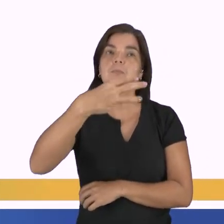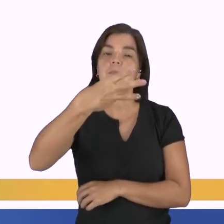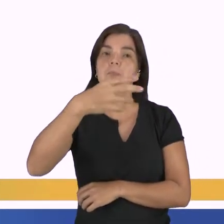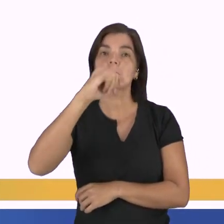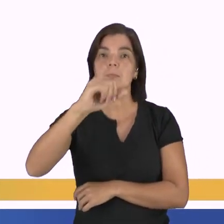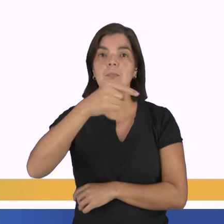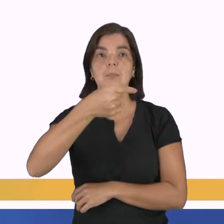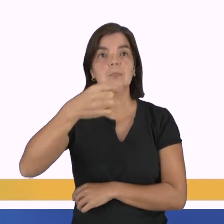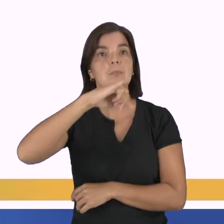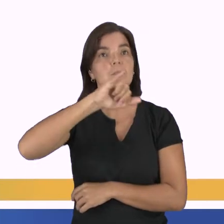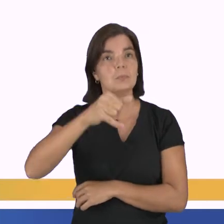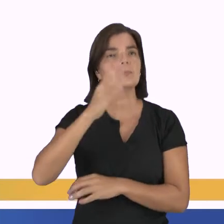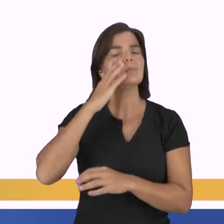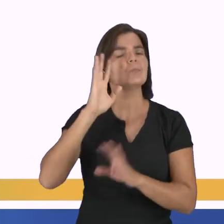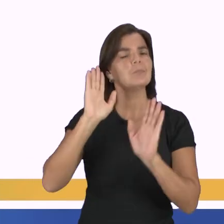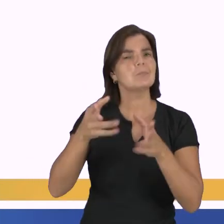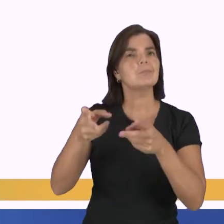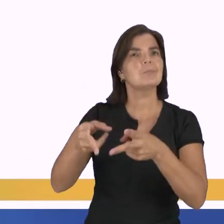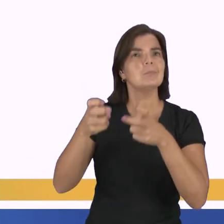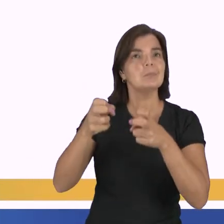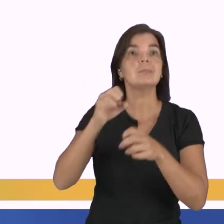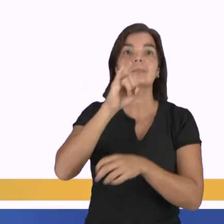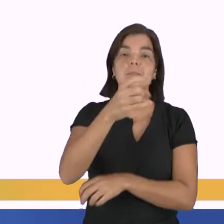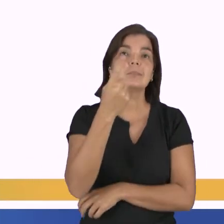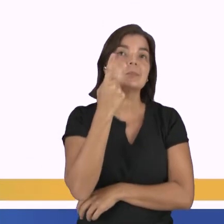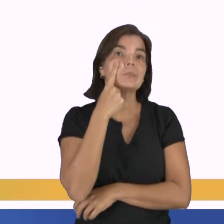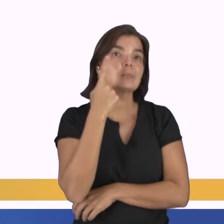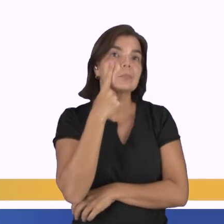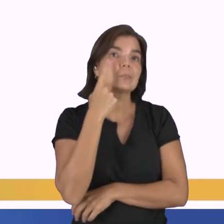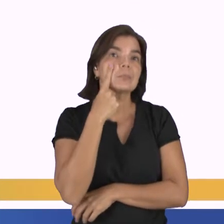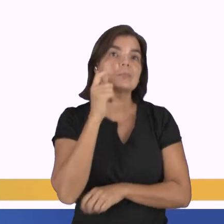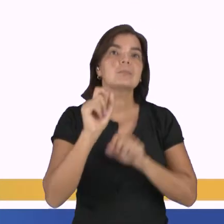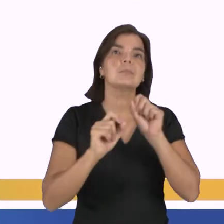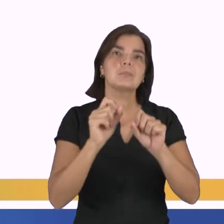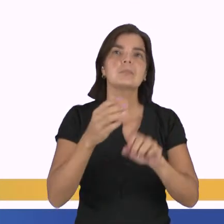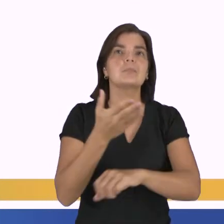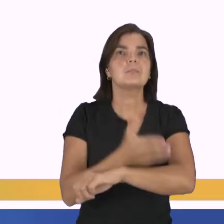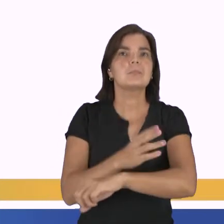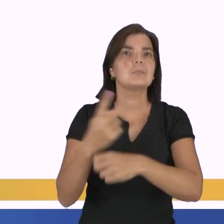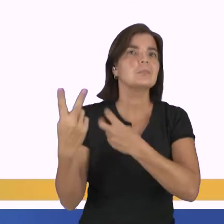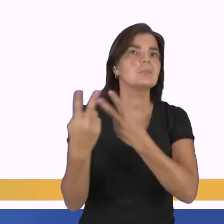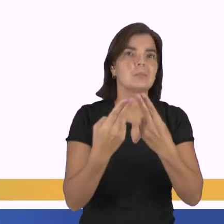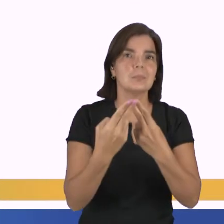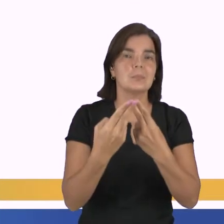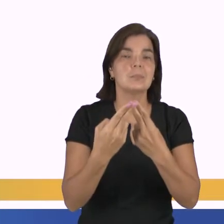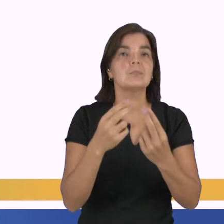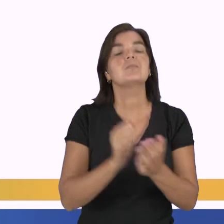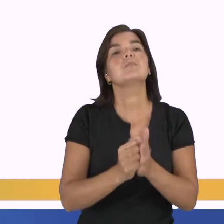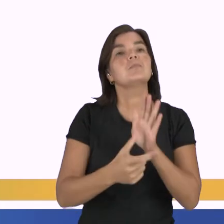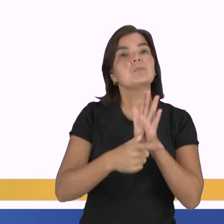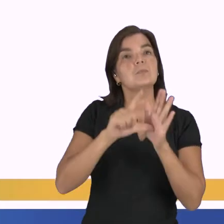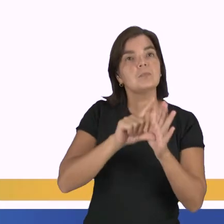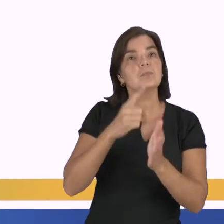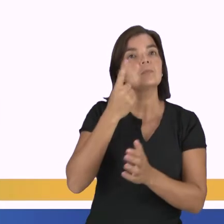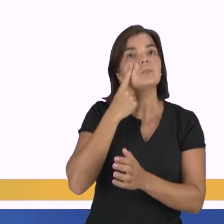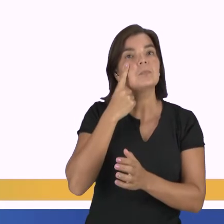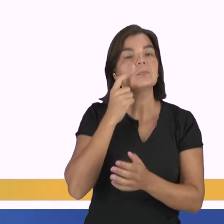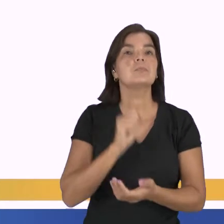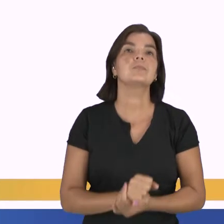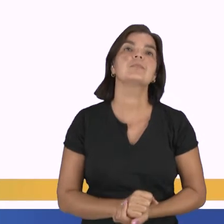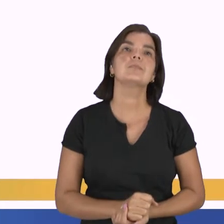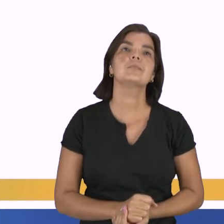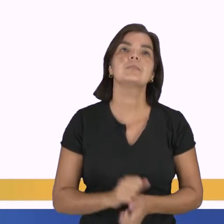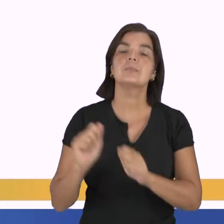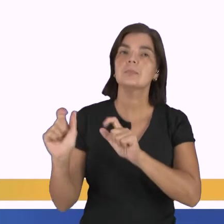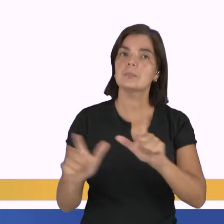certo que é o que a gente já pude perceber aqui se você observou isso aqui é praticamente igual ao elemento anterior então aqui a gente vai